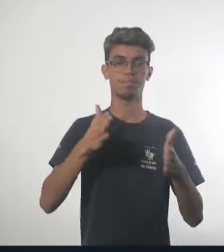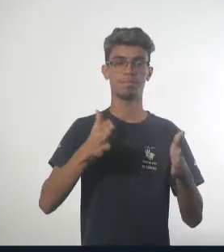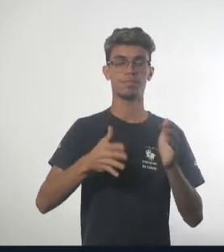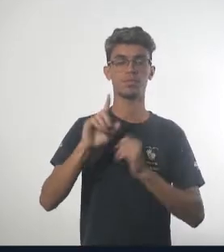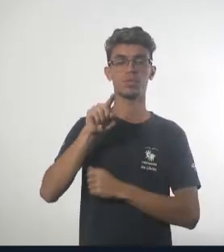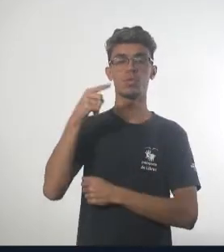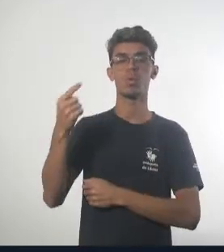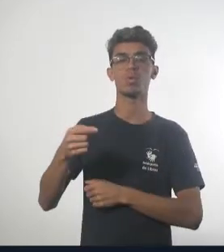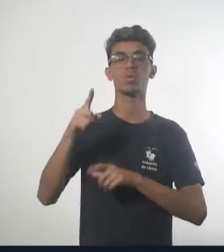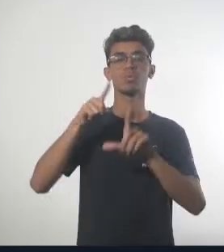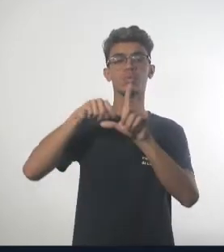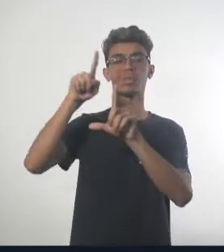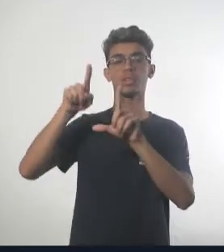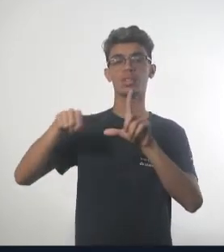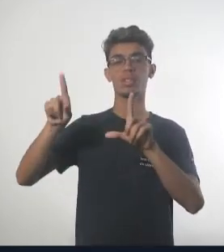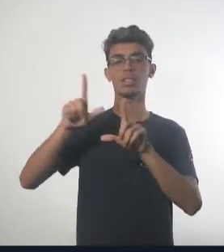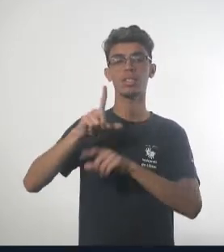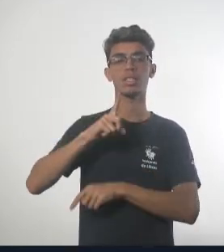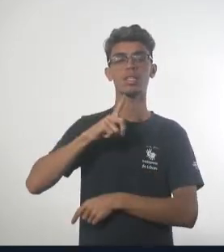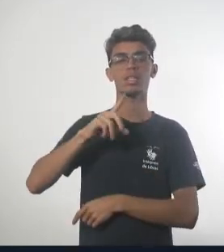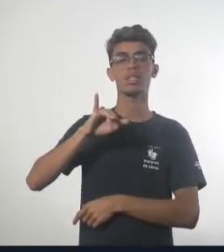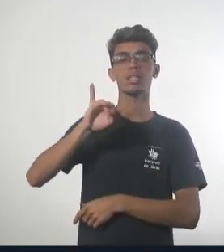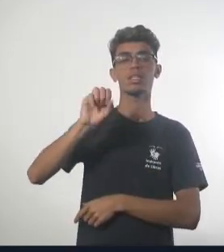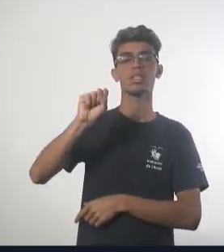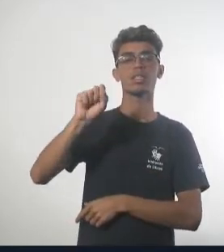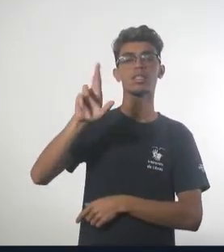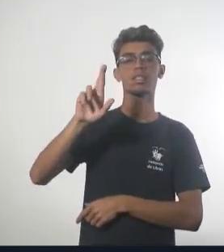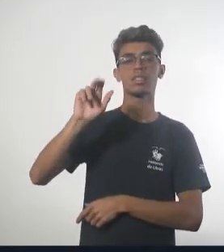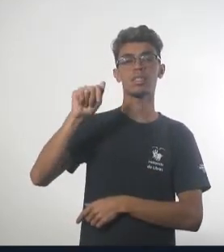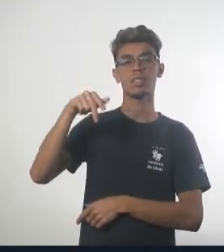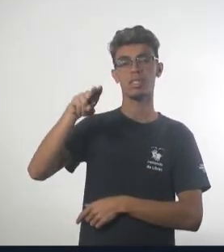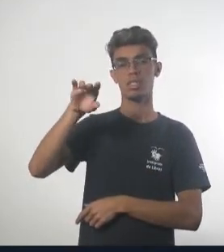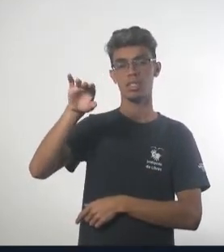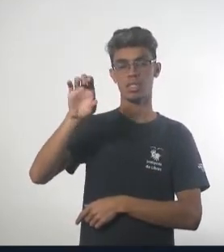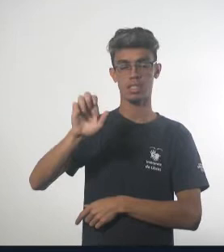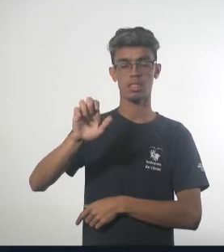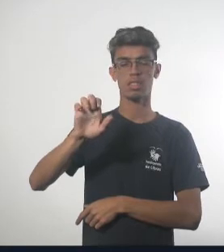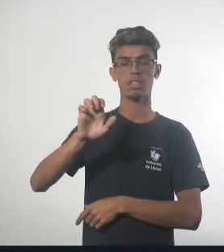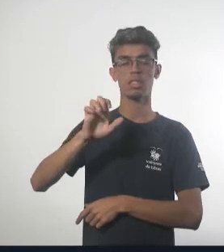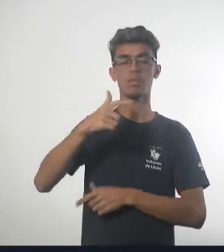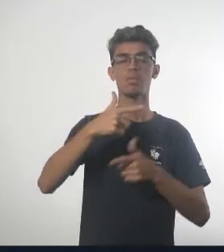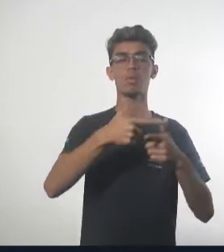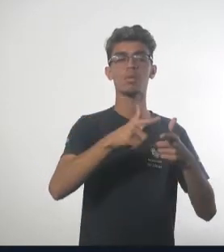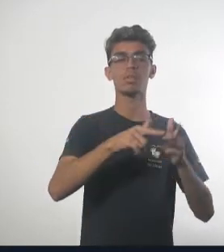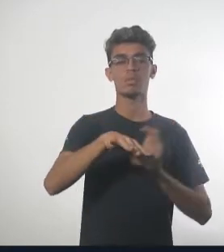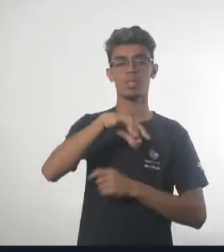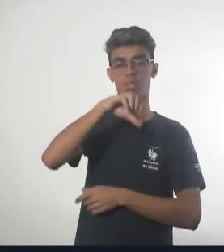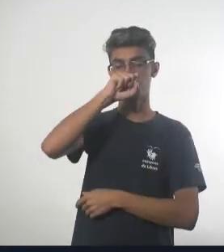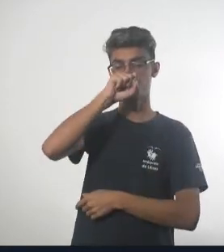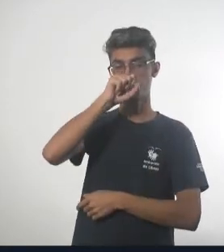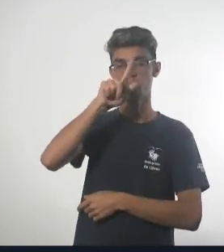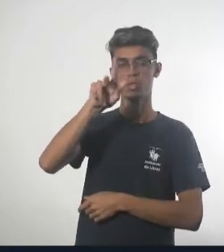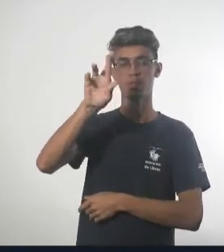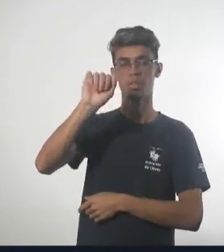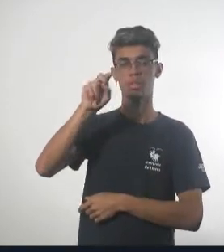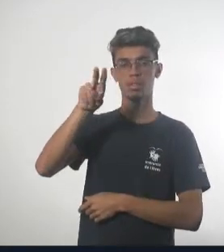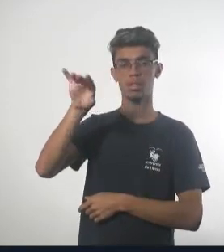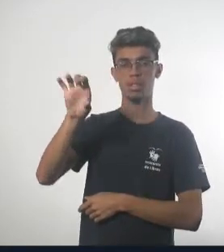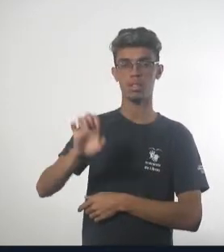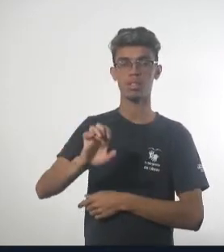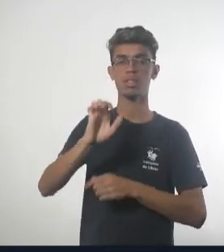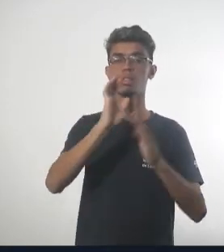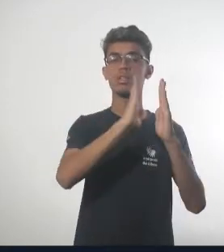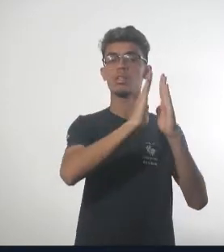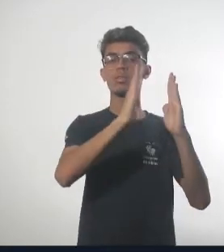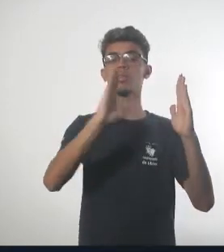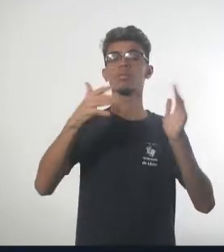Nesse próximo gráfico estão os casos de SRAG, né, síndrome respiratória aguda grave, distribuídos aí por ano de início dos sintomas,